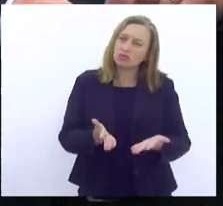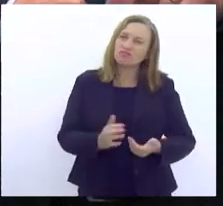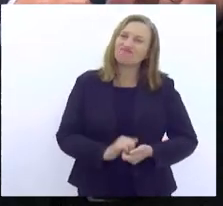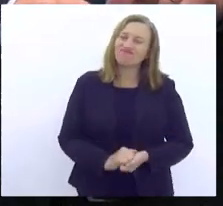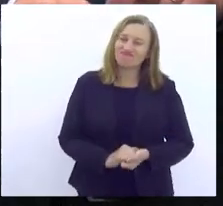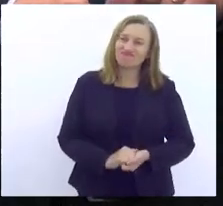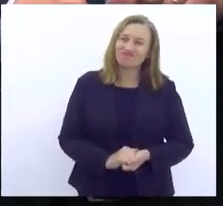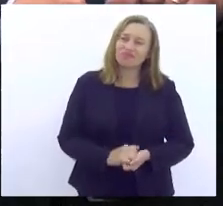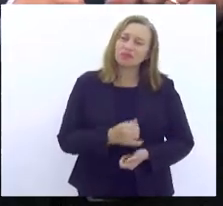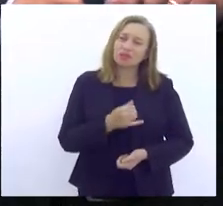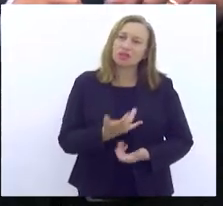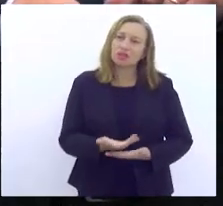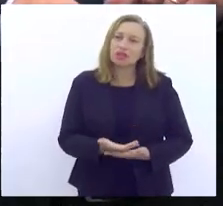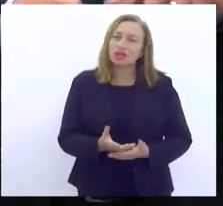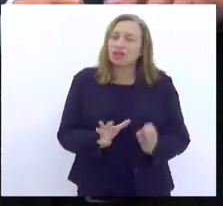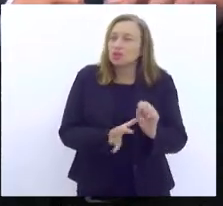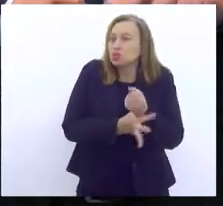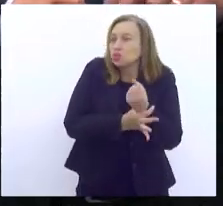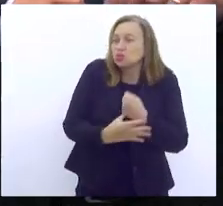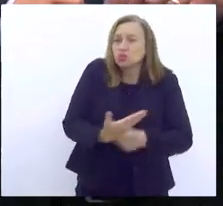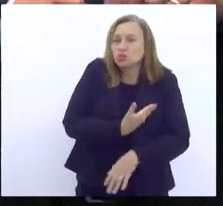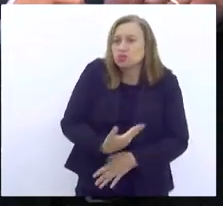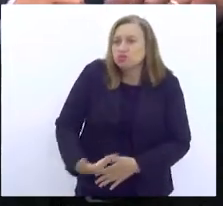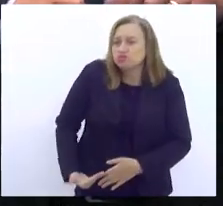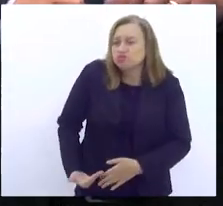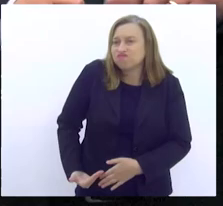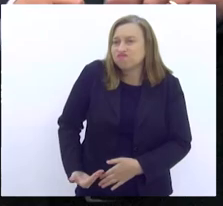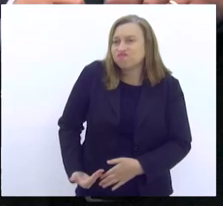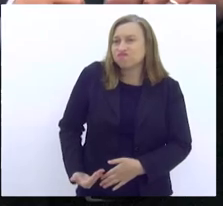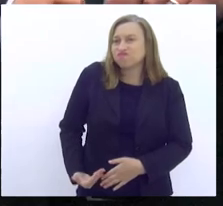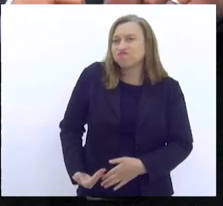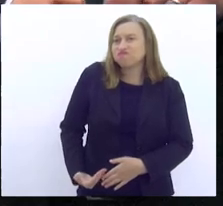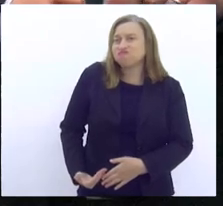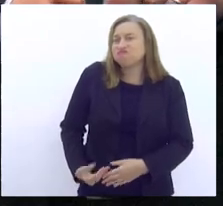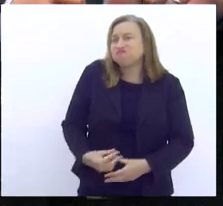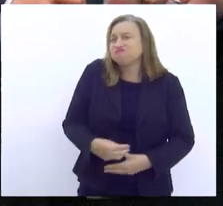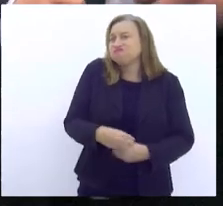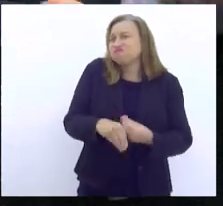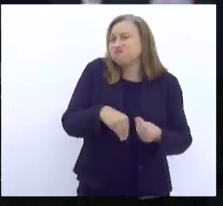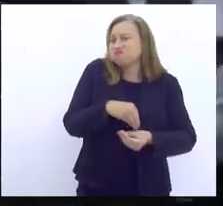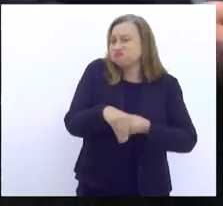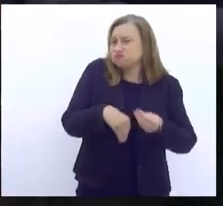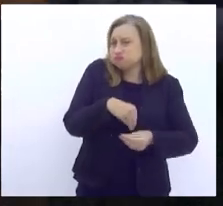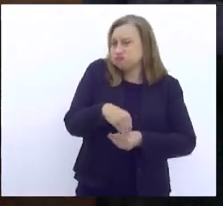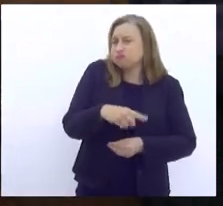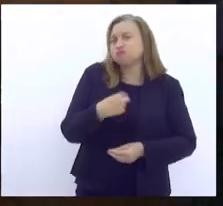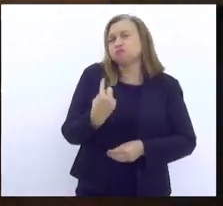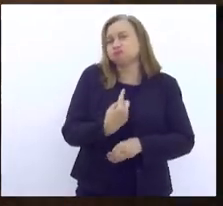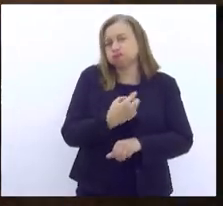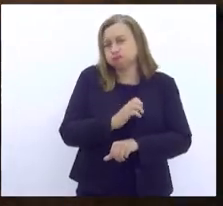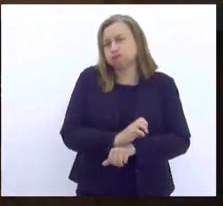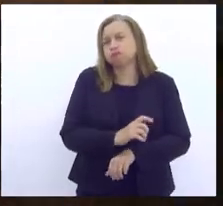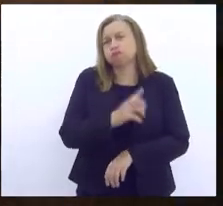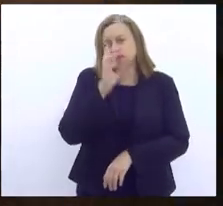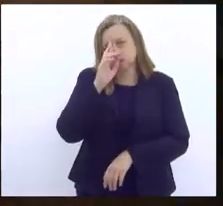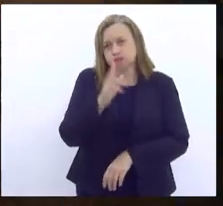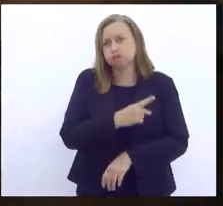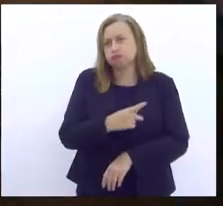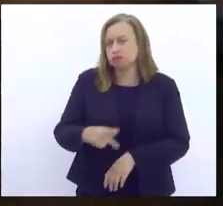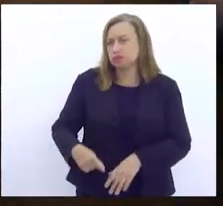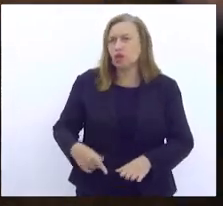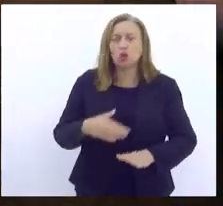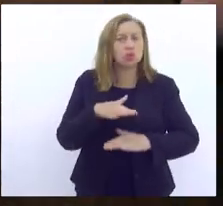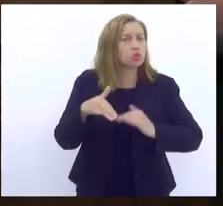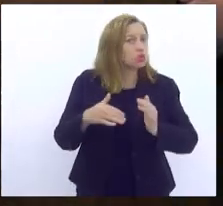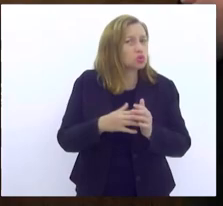um caos. A segurança pública, um verdadeiro colapso em nosso estado, presidente. De norte a sul, de